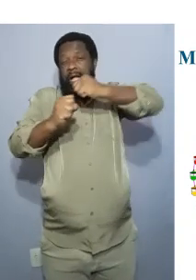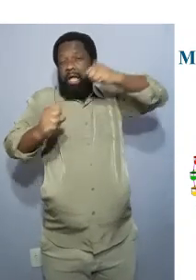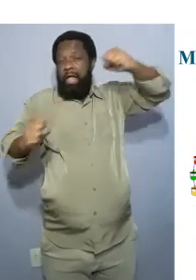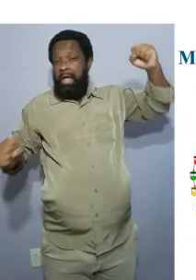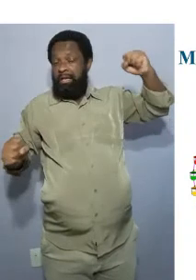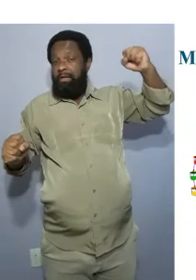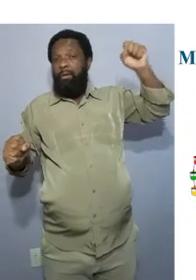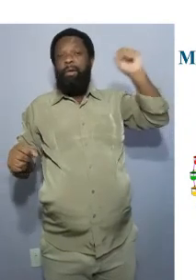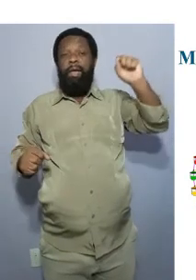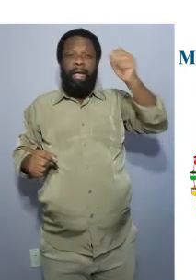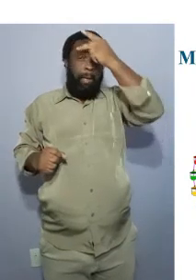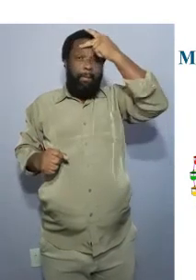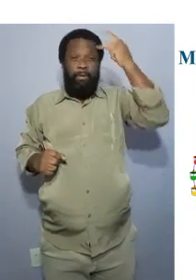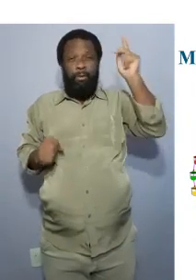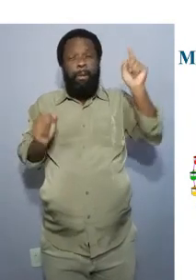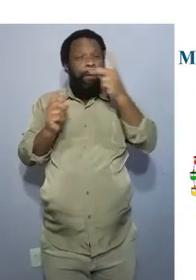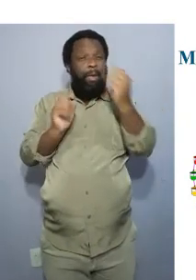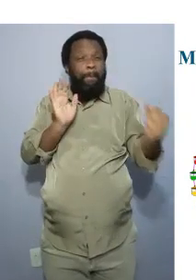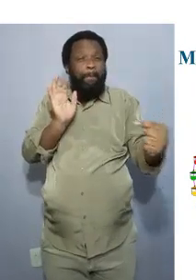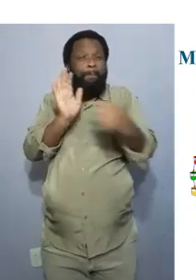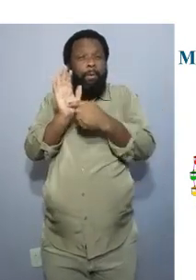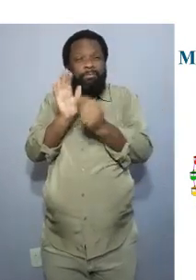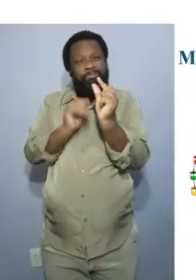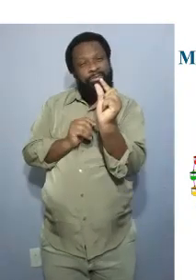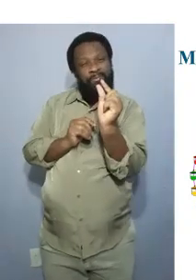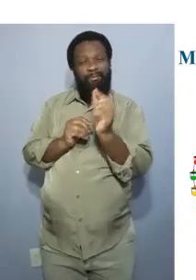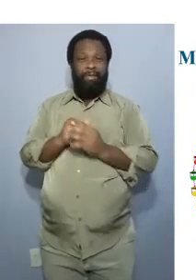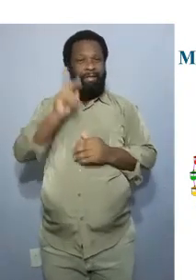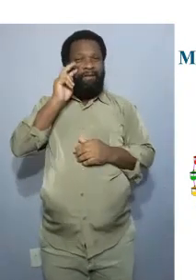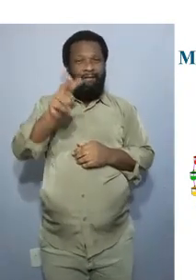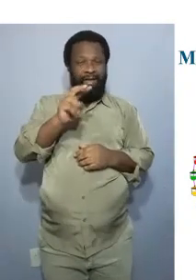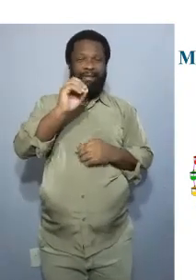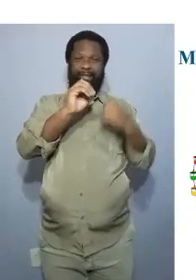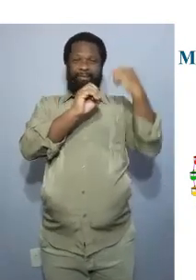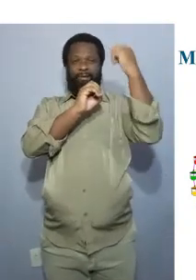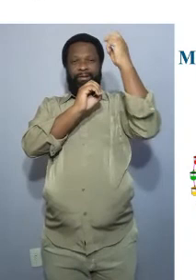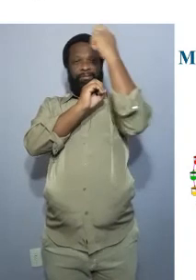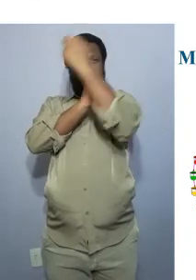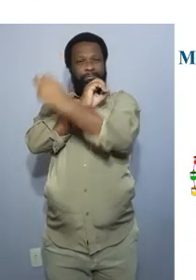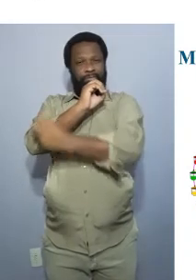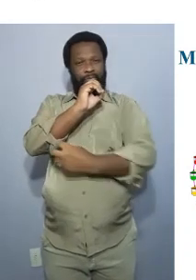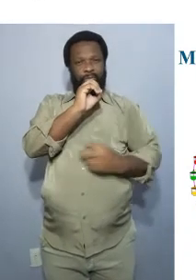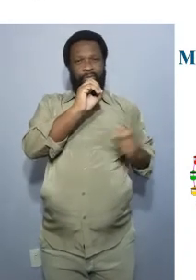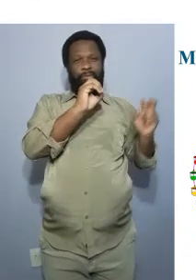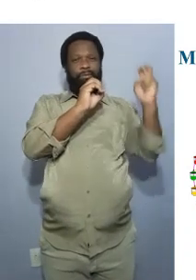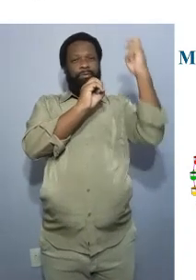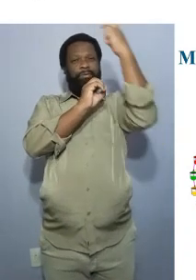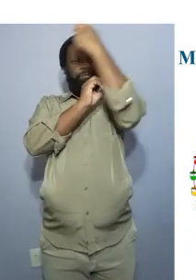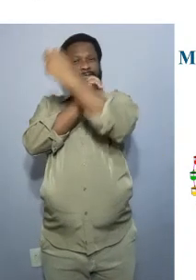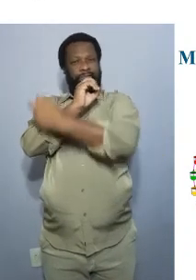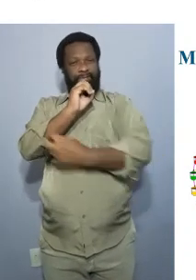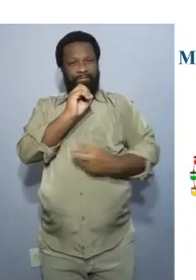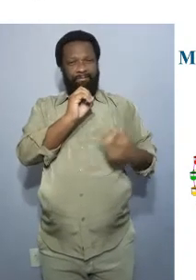tão grande, que ele se torna um pontinho ali perdido. Então, quando você olha essas gôndolazinhas aqui, bem